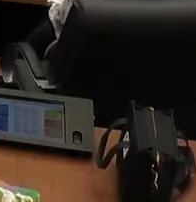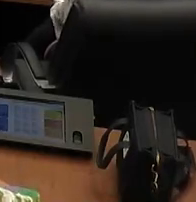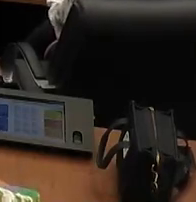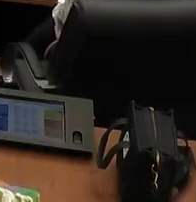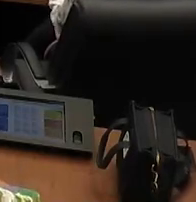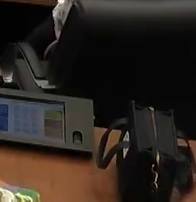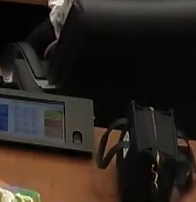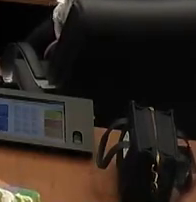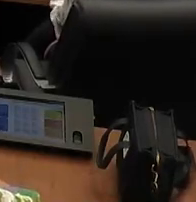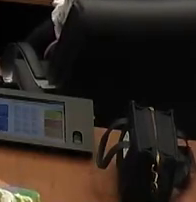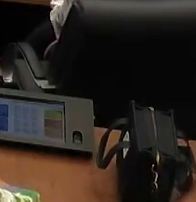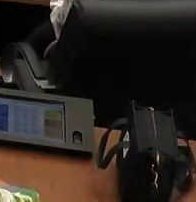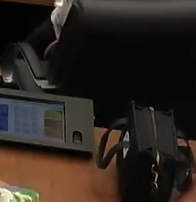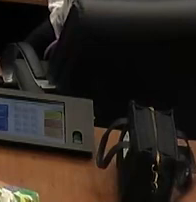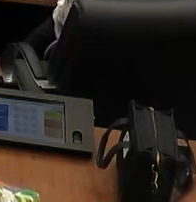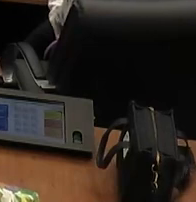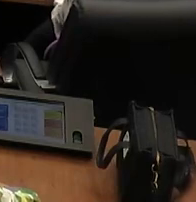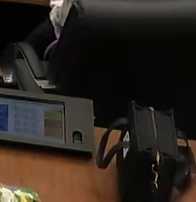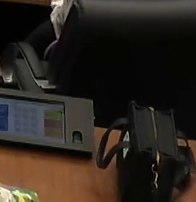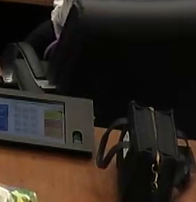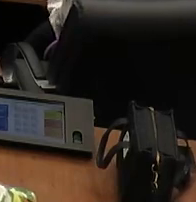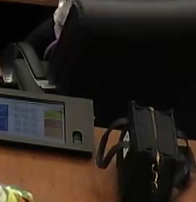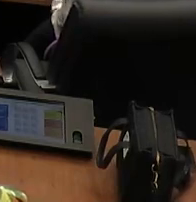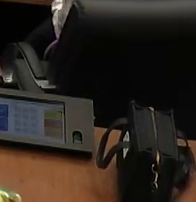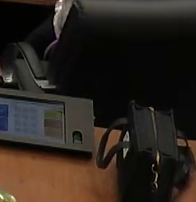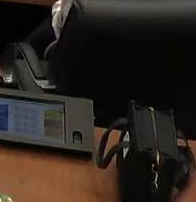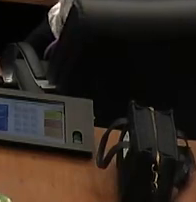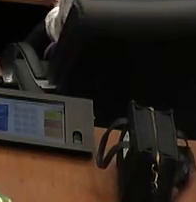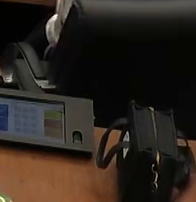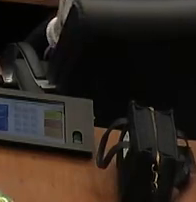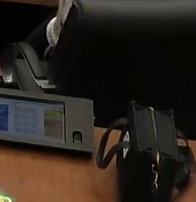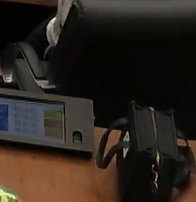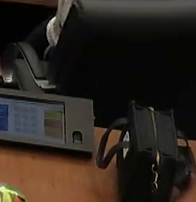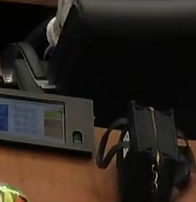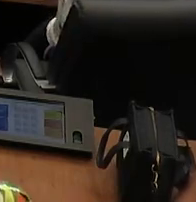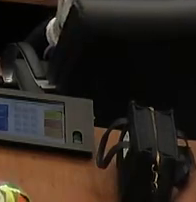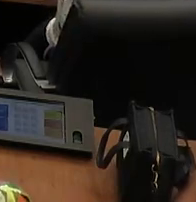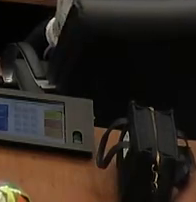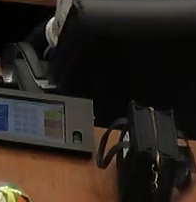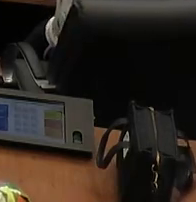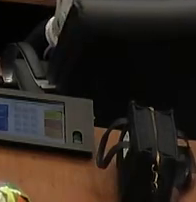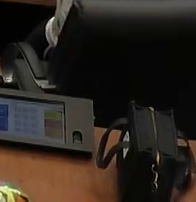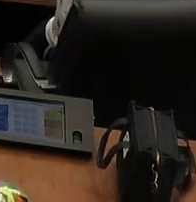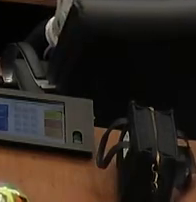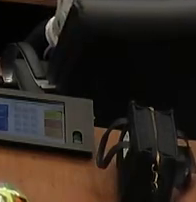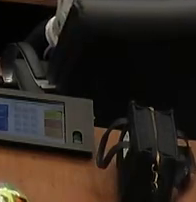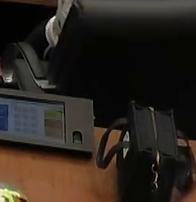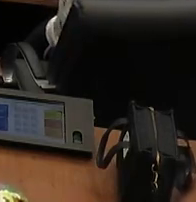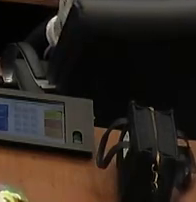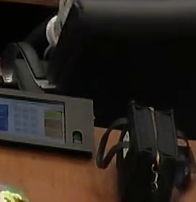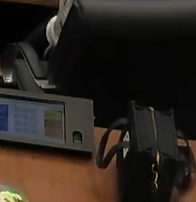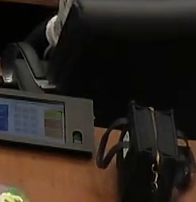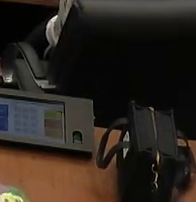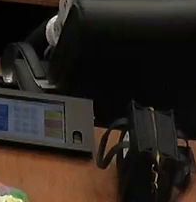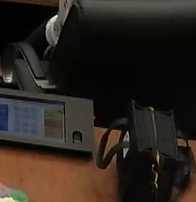Resistência do Bloco Zona Mental. Vamos para 2024, gente? Maestro Joel, Mi menor, por favor.